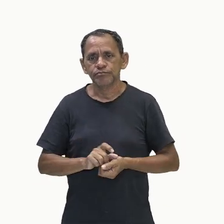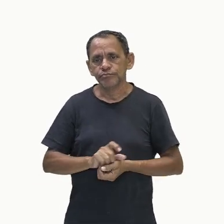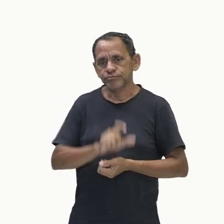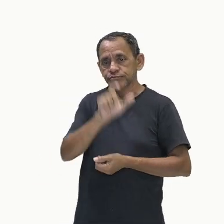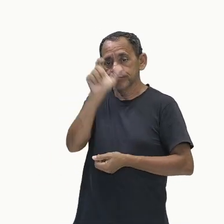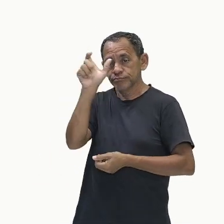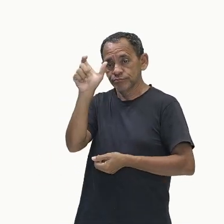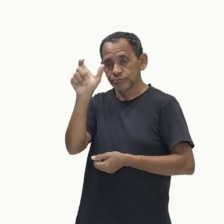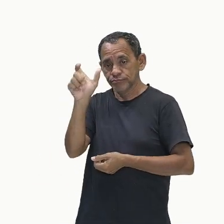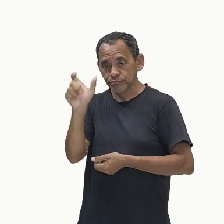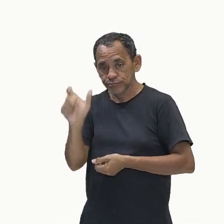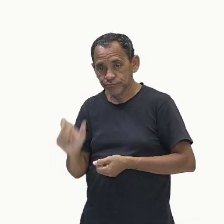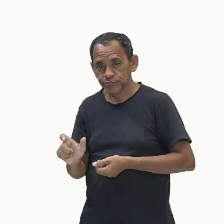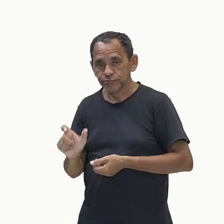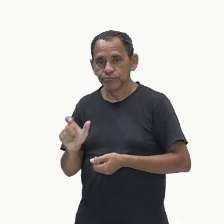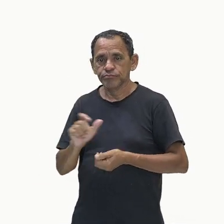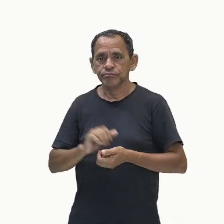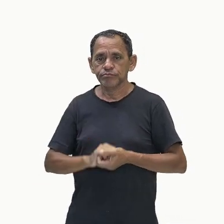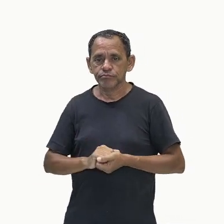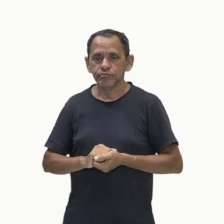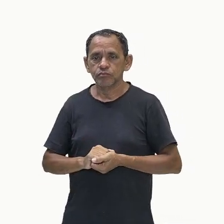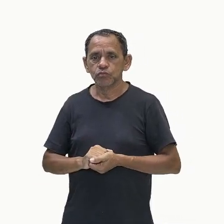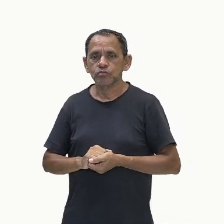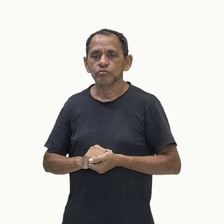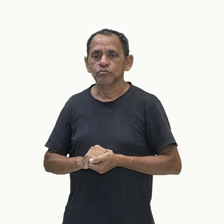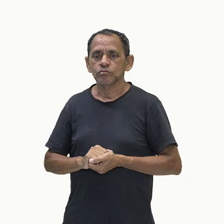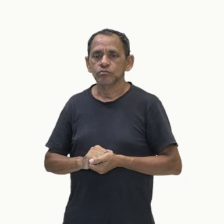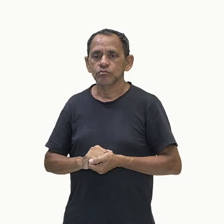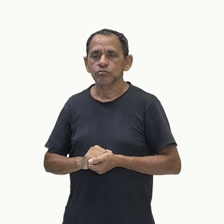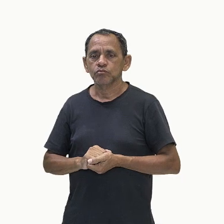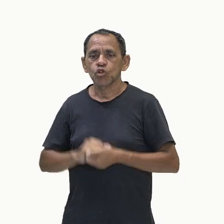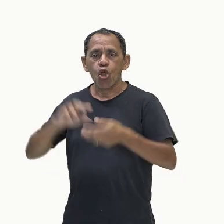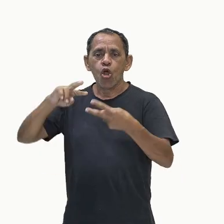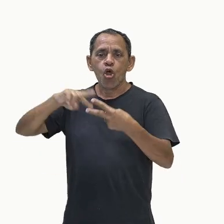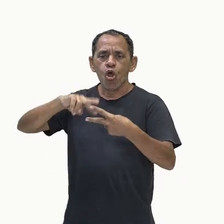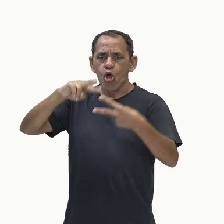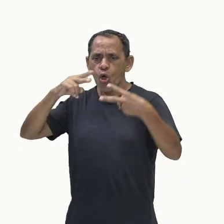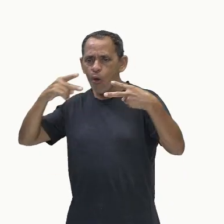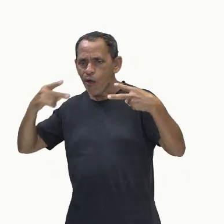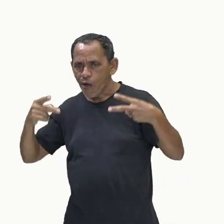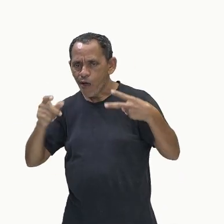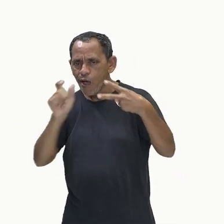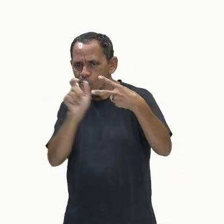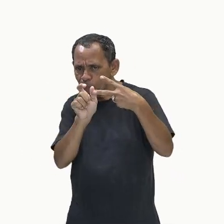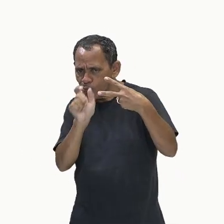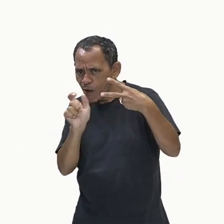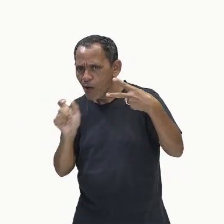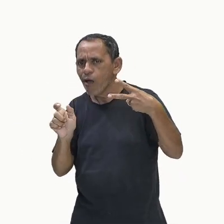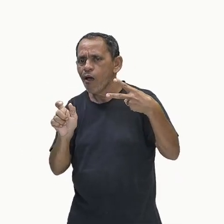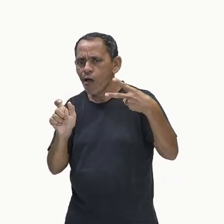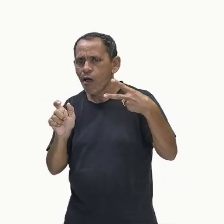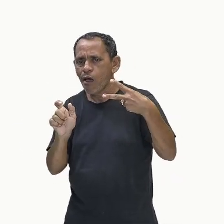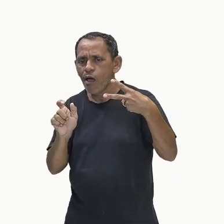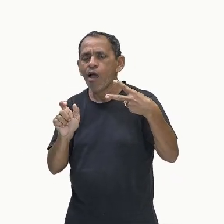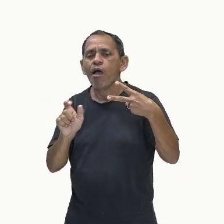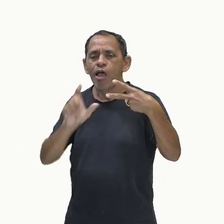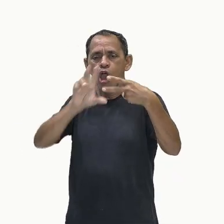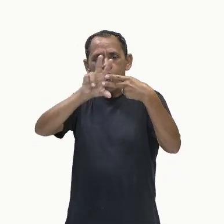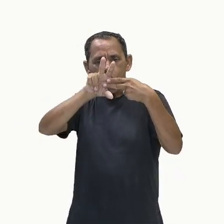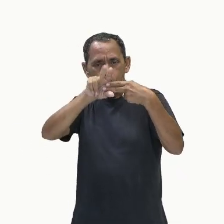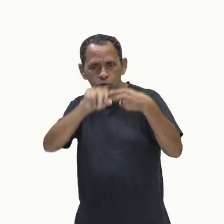que o gene do daltonismo, para a condição dominante ou recessiva, ele vai estar atrelado